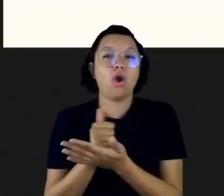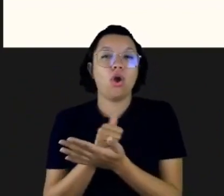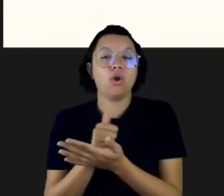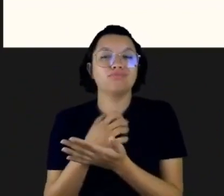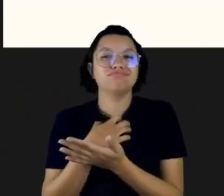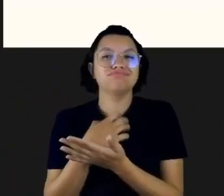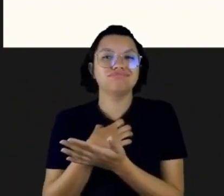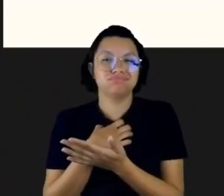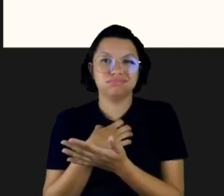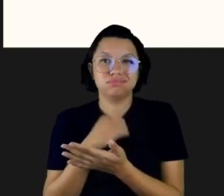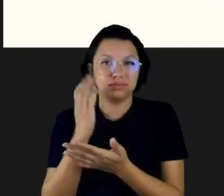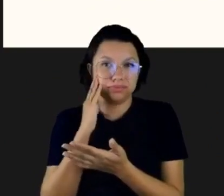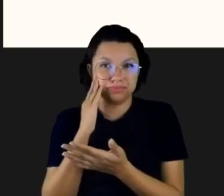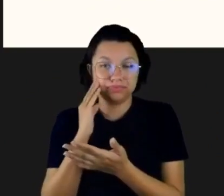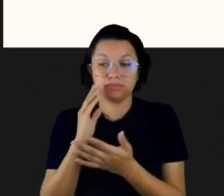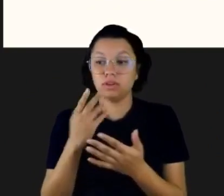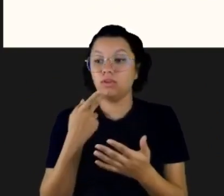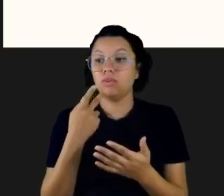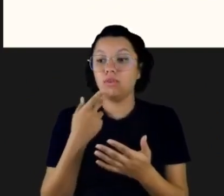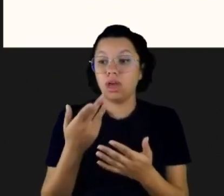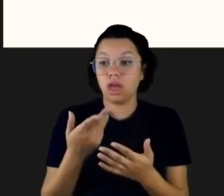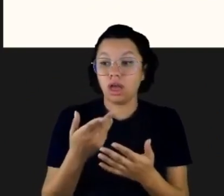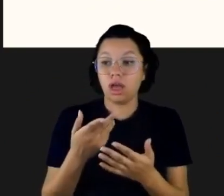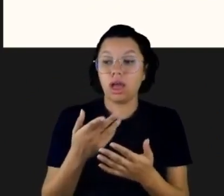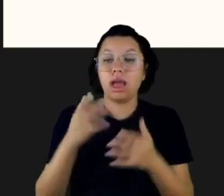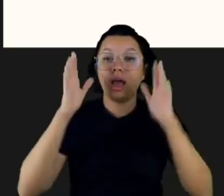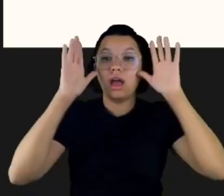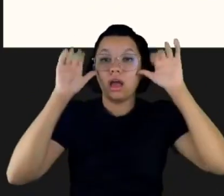aí nós estamos falando da demência por doença de